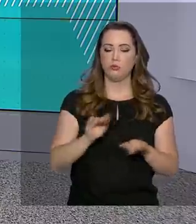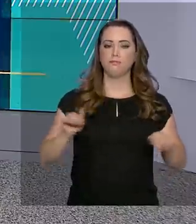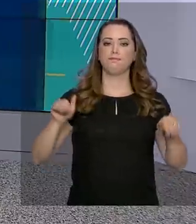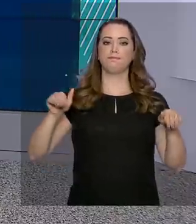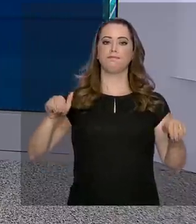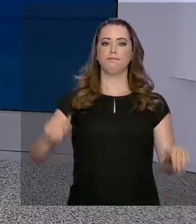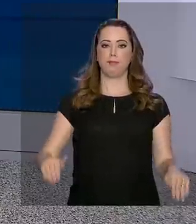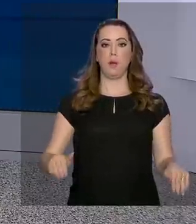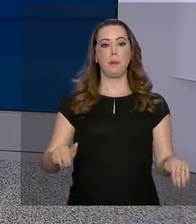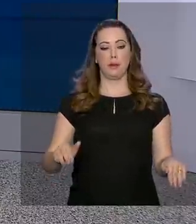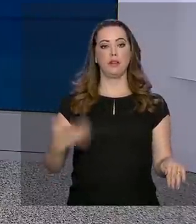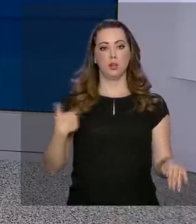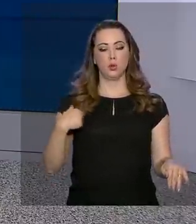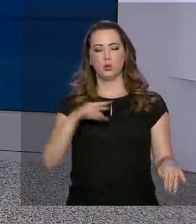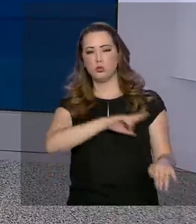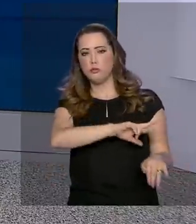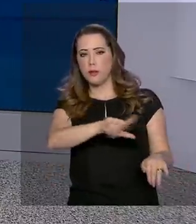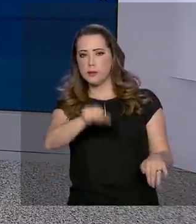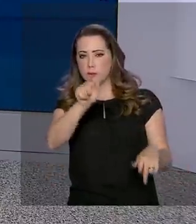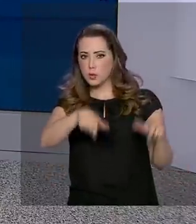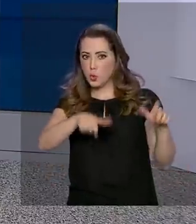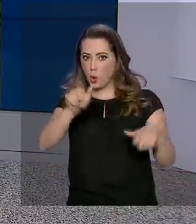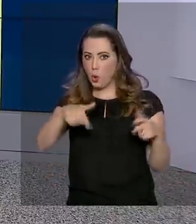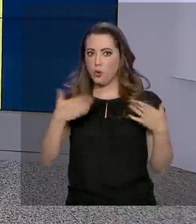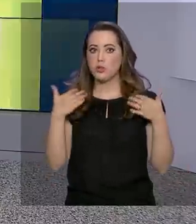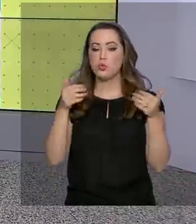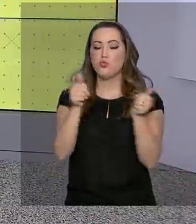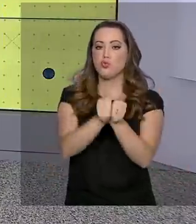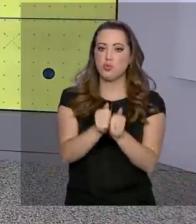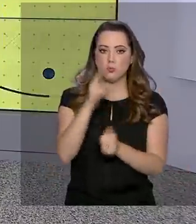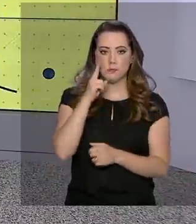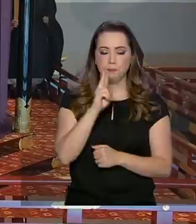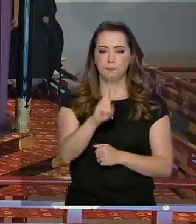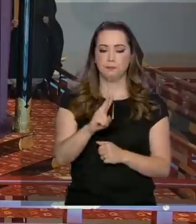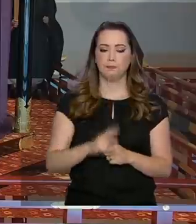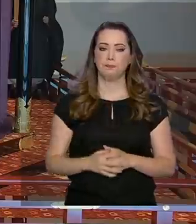realeza acompanharam a celebração histórica no Palácio Imperial.